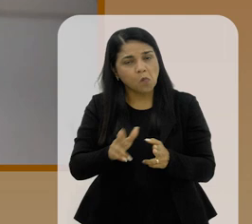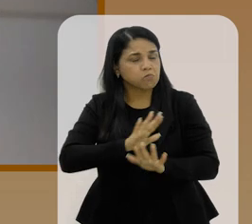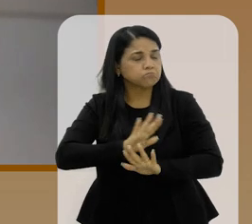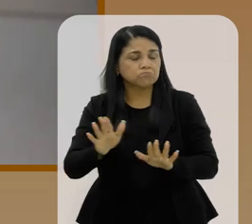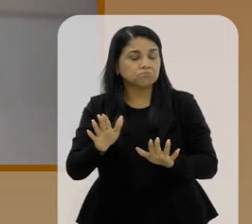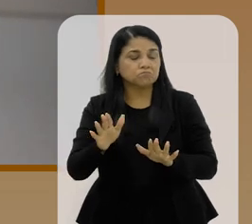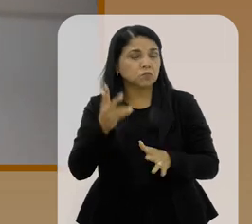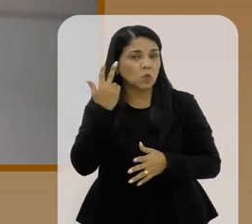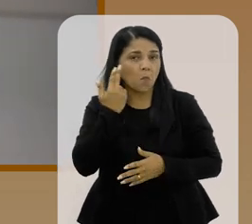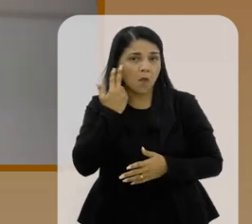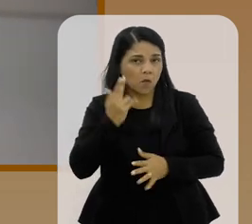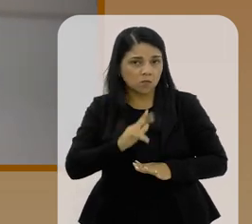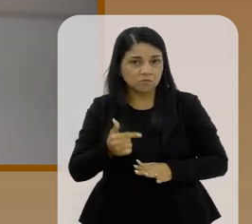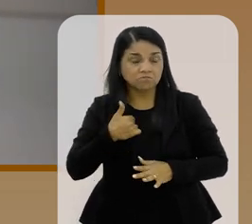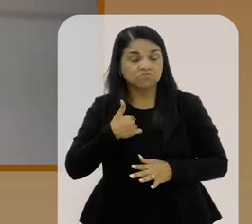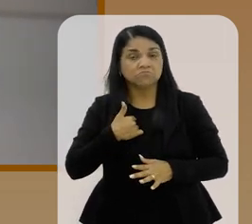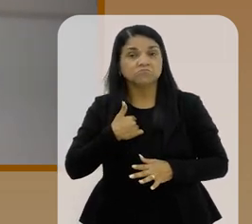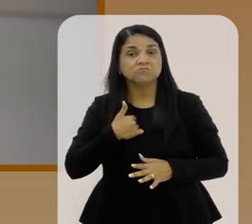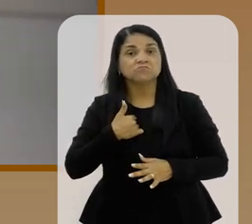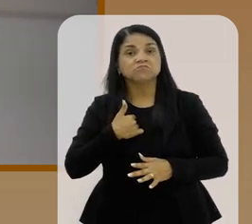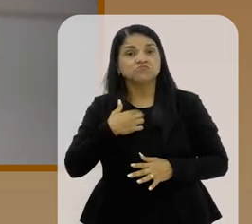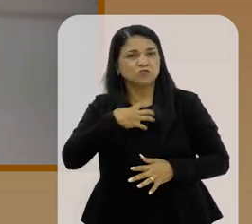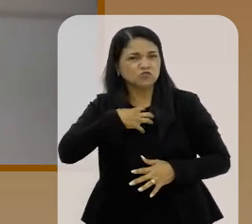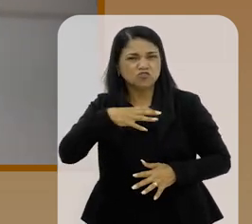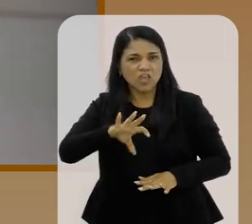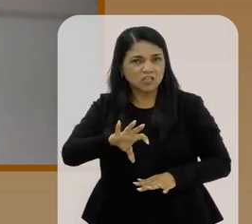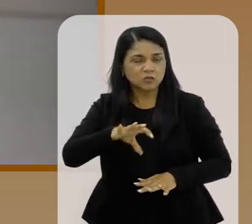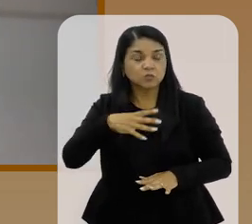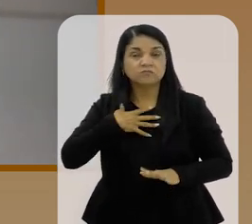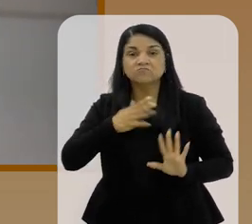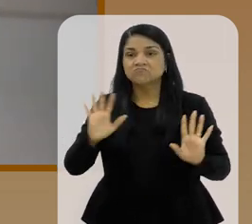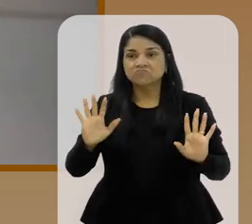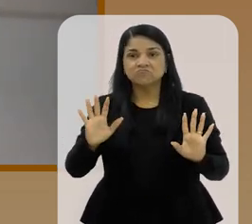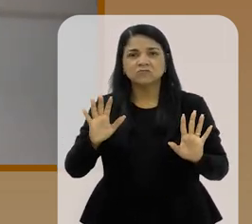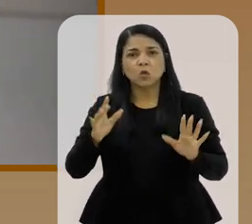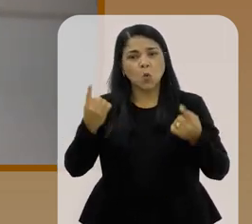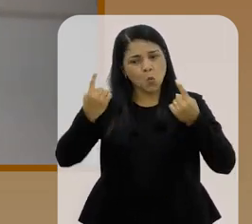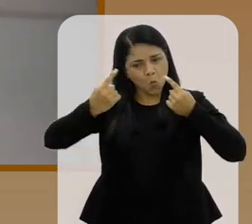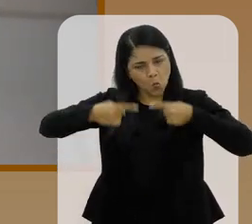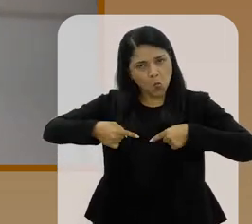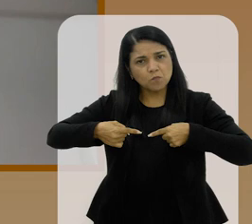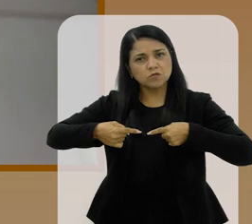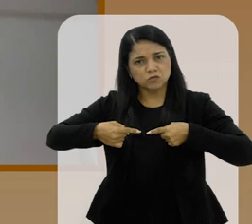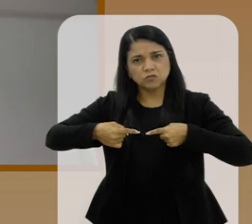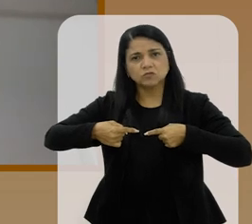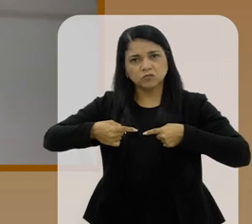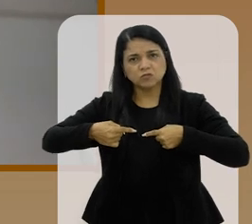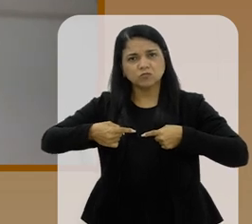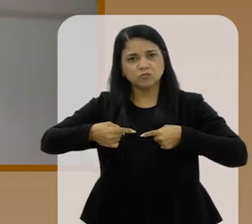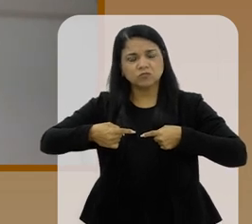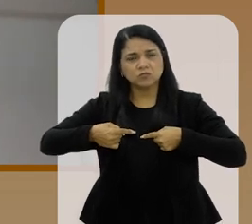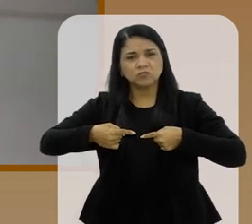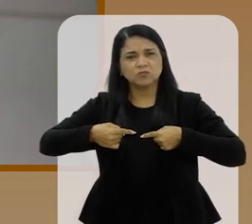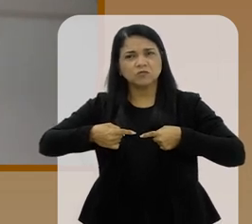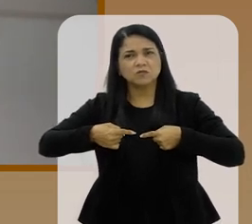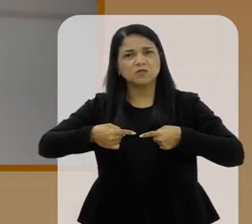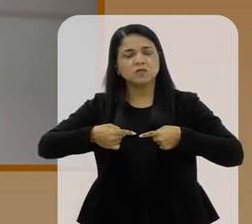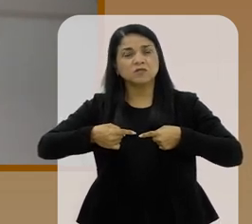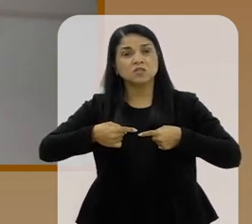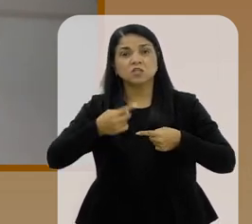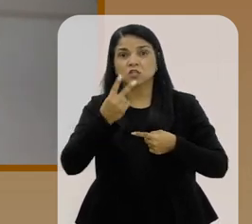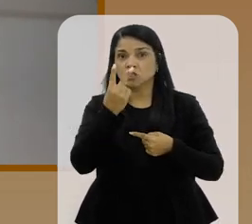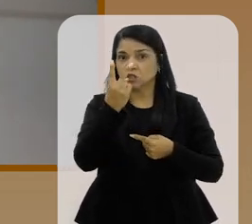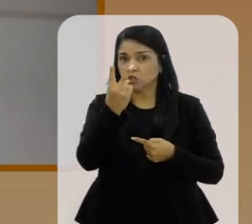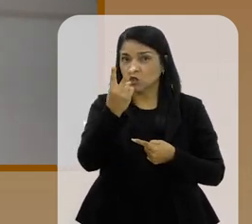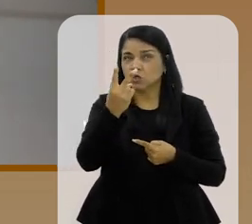maneira. E eu basicamente competi. Digo, eu entende-se que